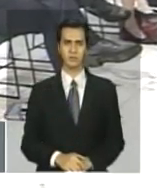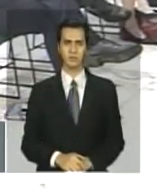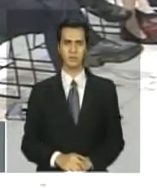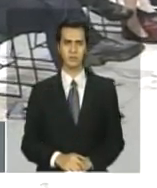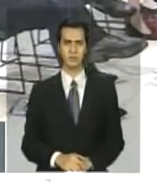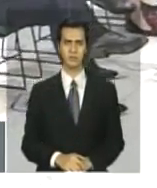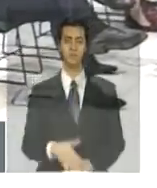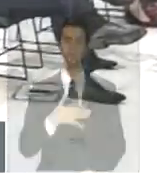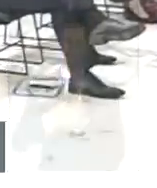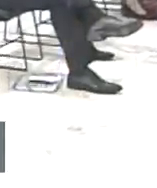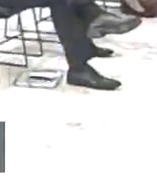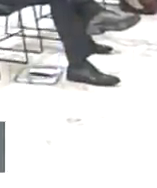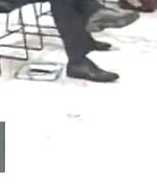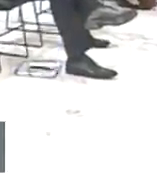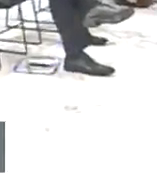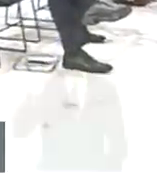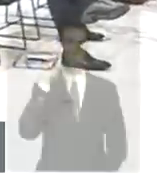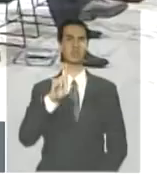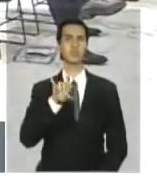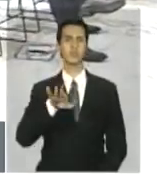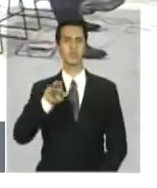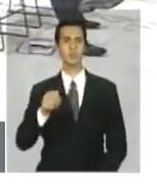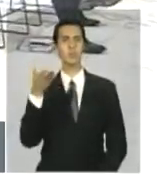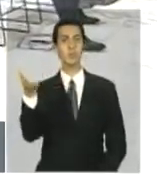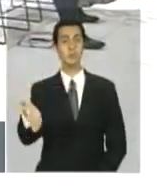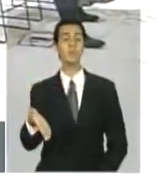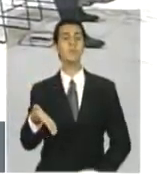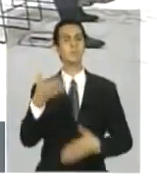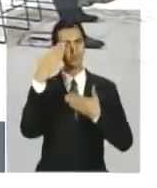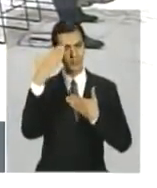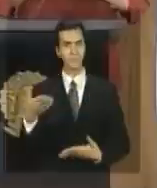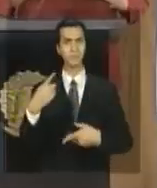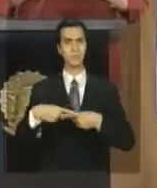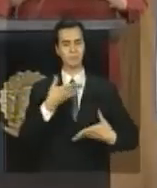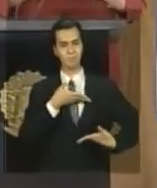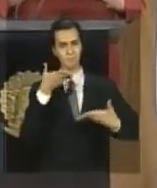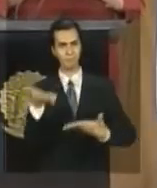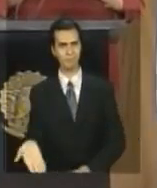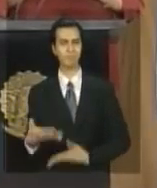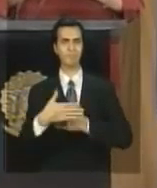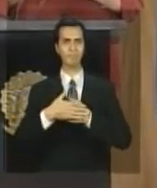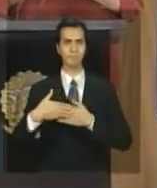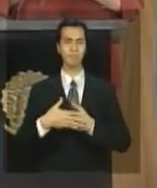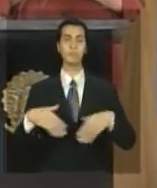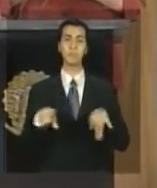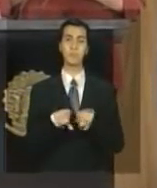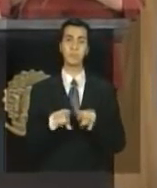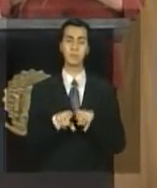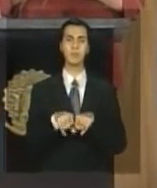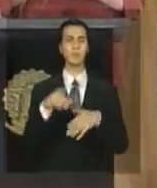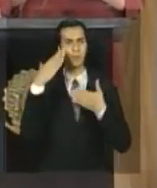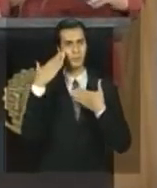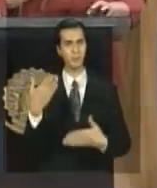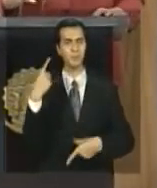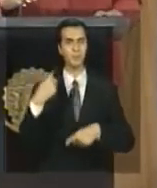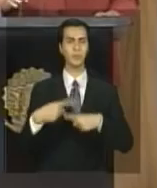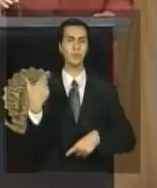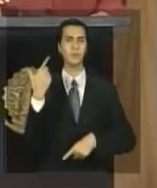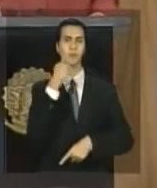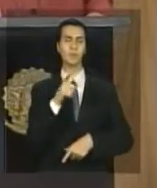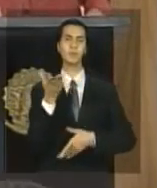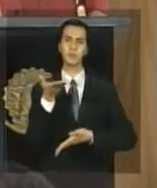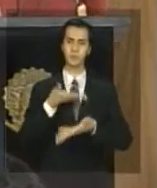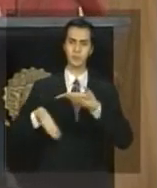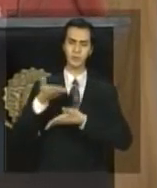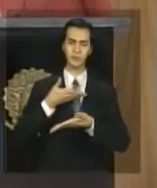Senhora Presidenta, gostaria de agradecer muito calorosamente sua hospitalidade e acolhida e também pela oportunidade de ter contato com a senhora e temos tido